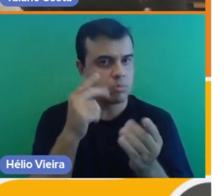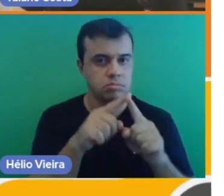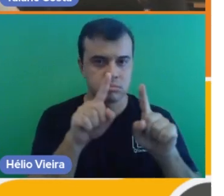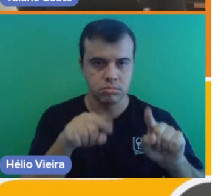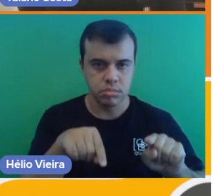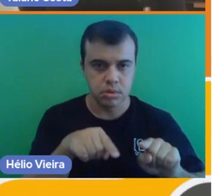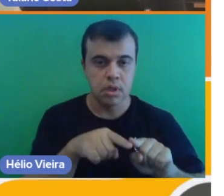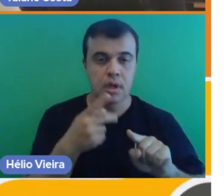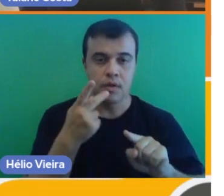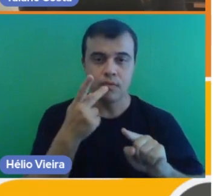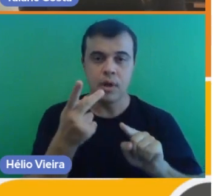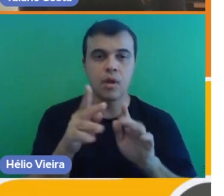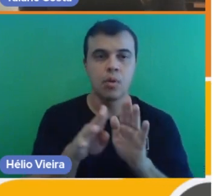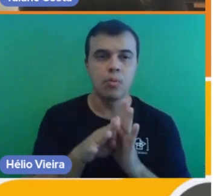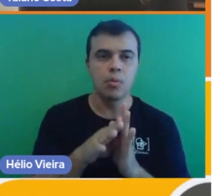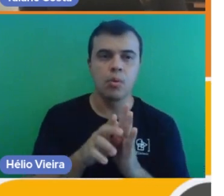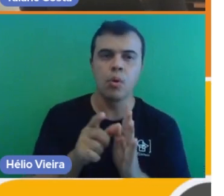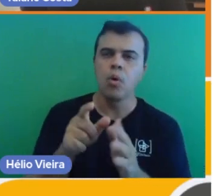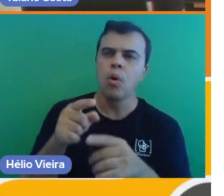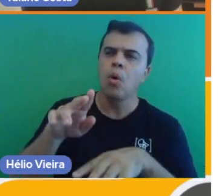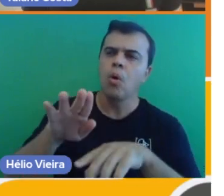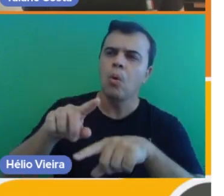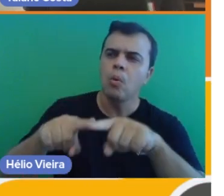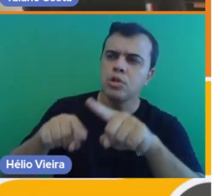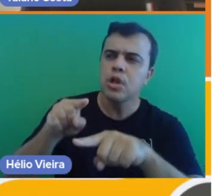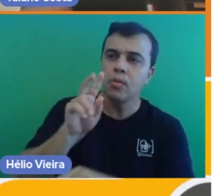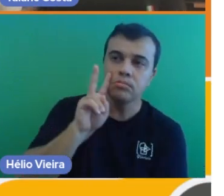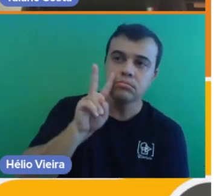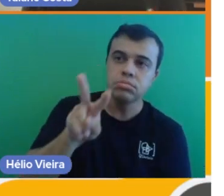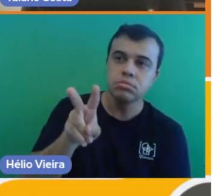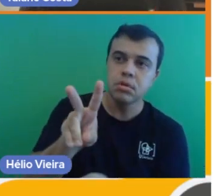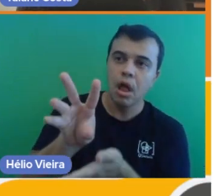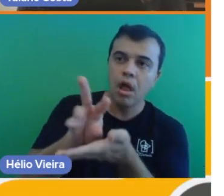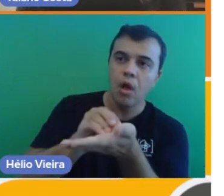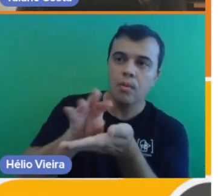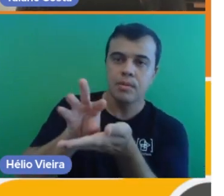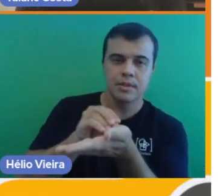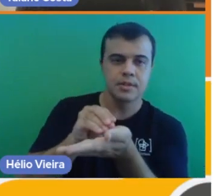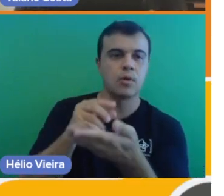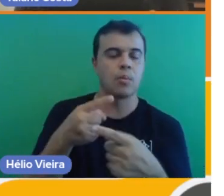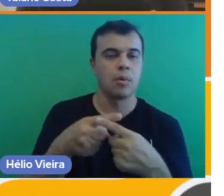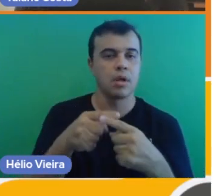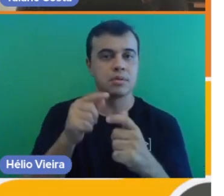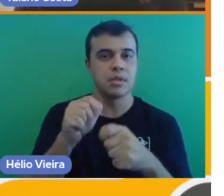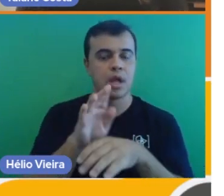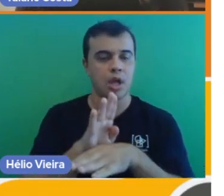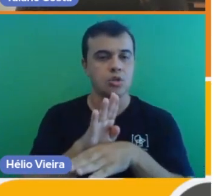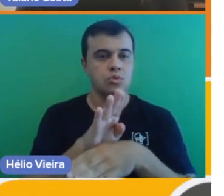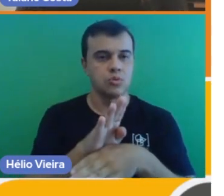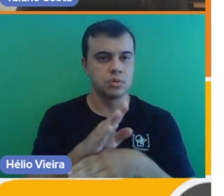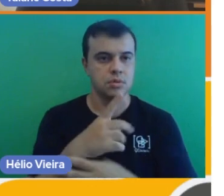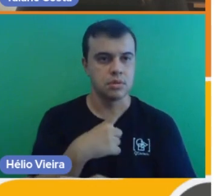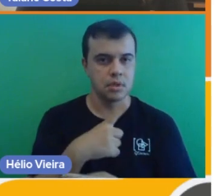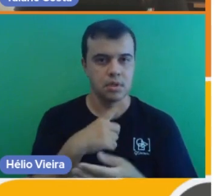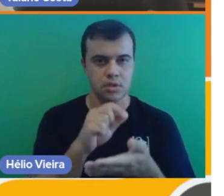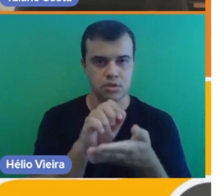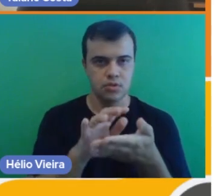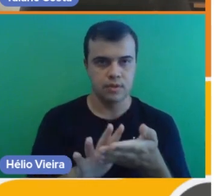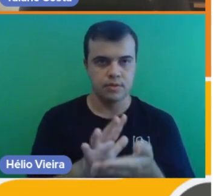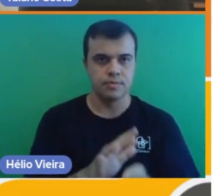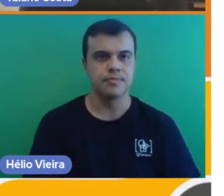E eu coloco aqui também um objeto para observação, porque ele vai ajudar nessa atividade.